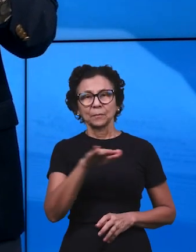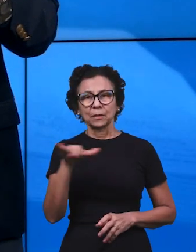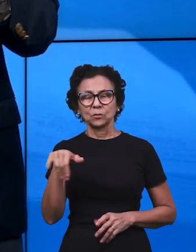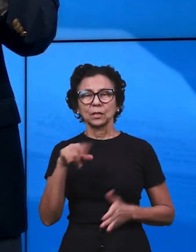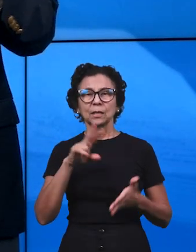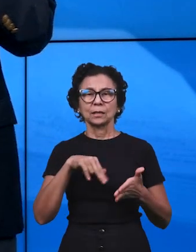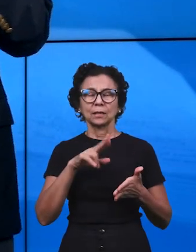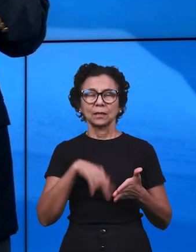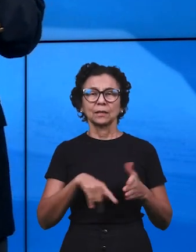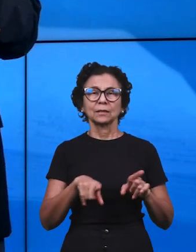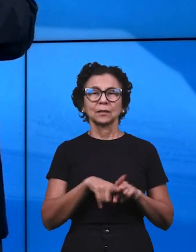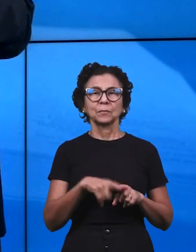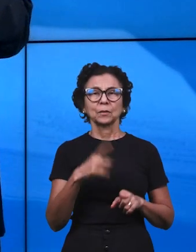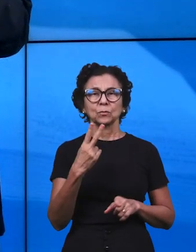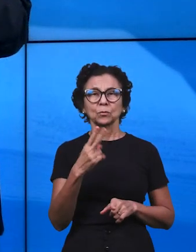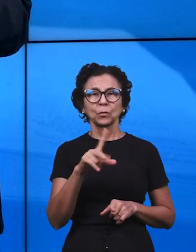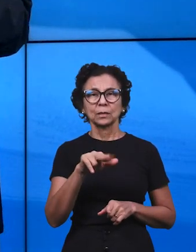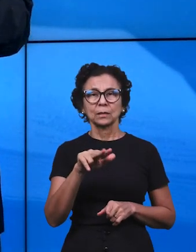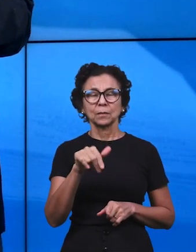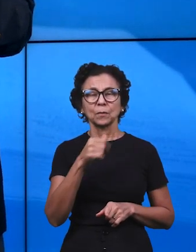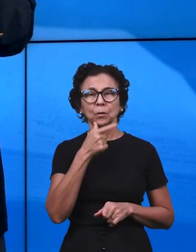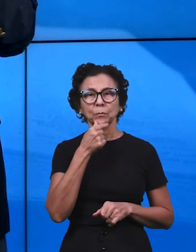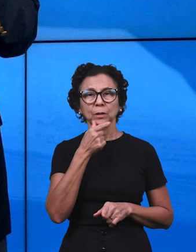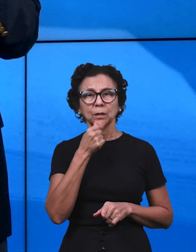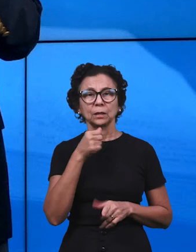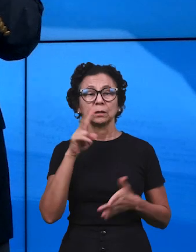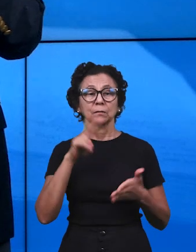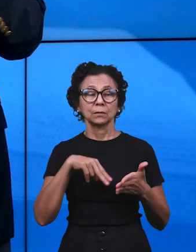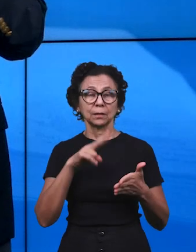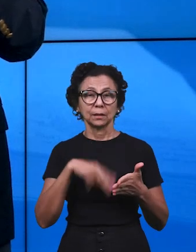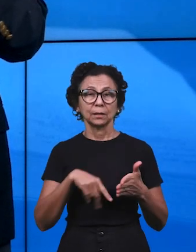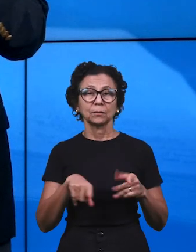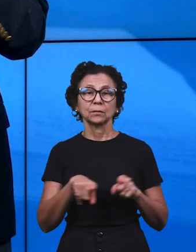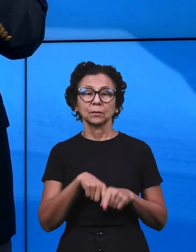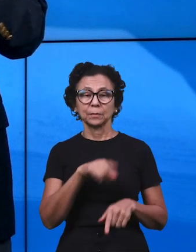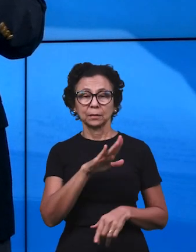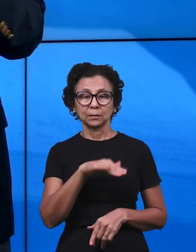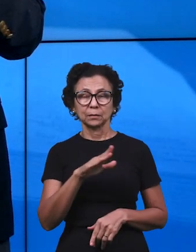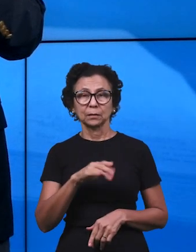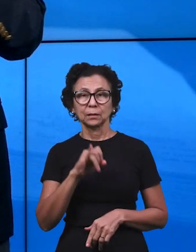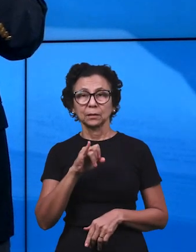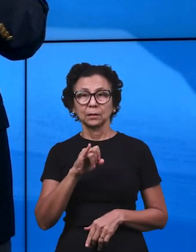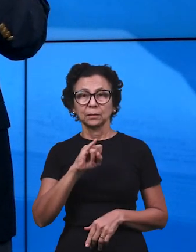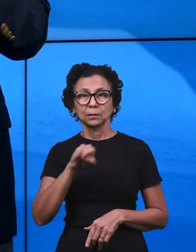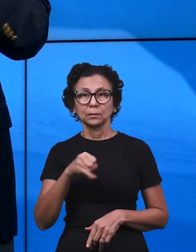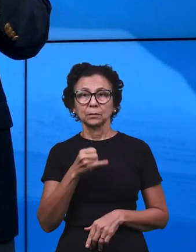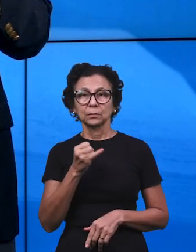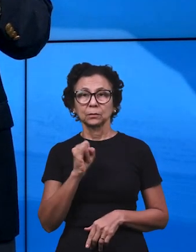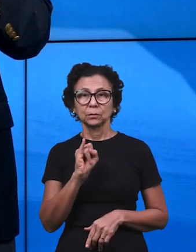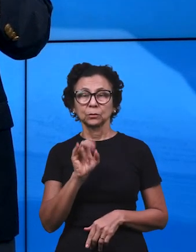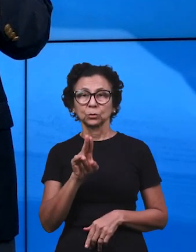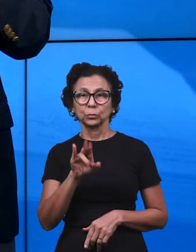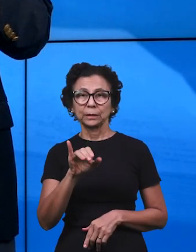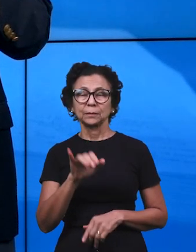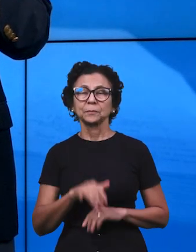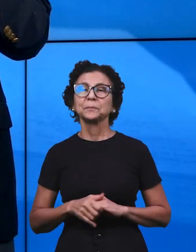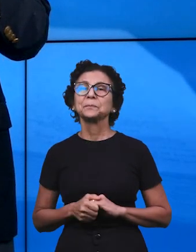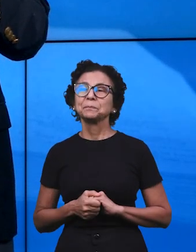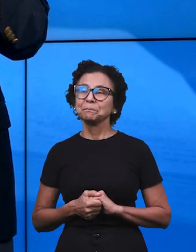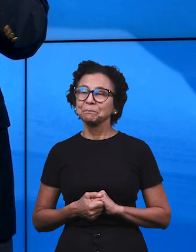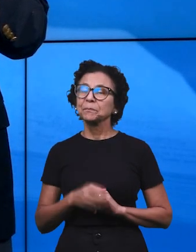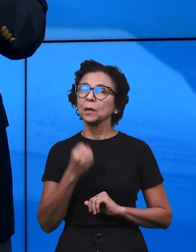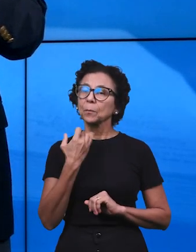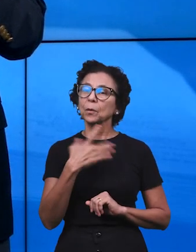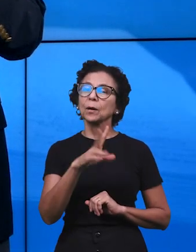Também os 2 irmãos intermediários que leram também lá em Ijuí, né? Foi muito bem colocada a resposta ali, a mesma